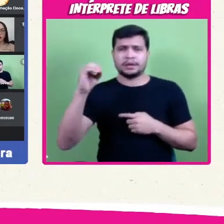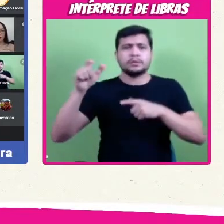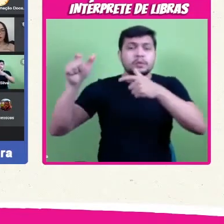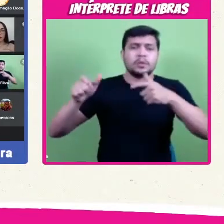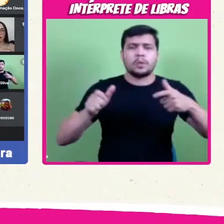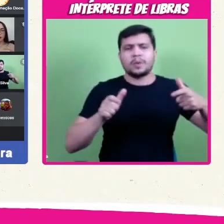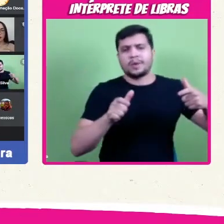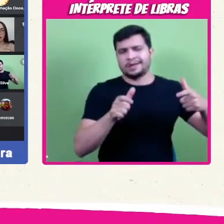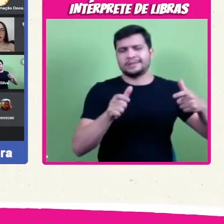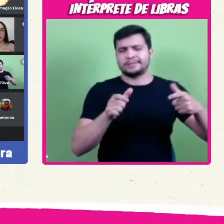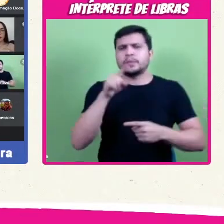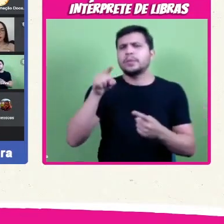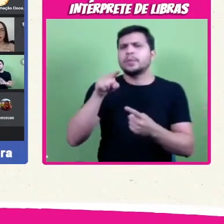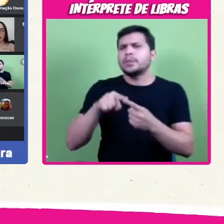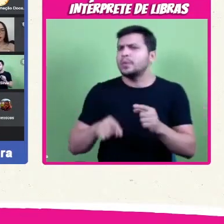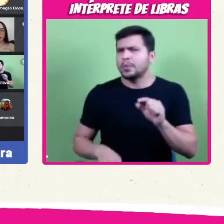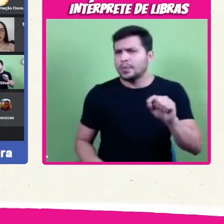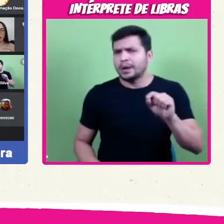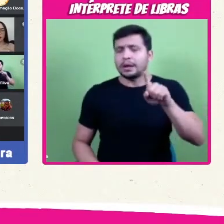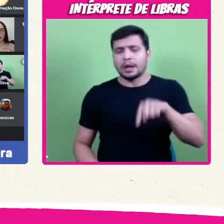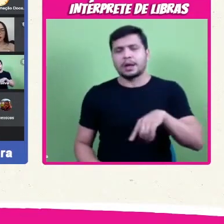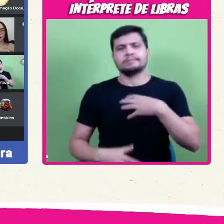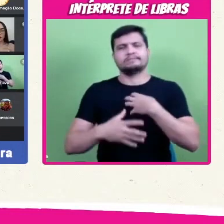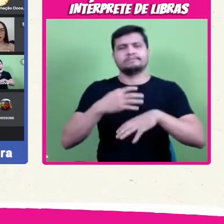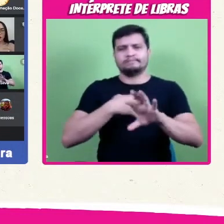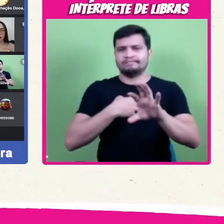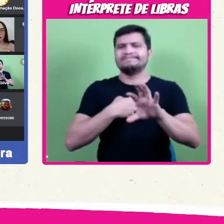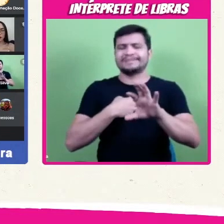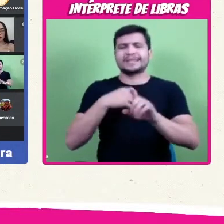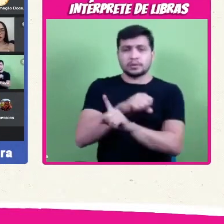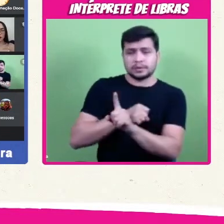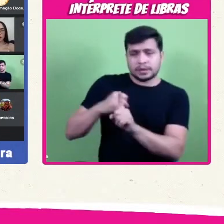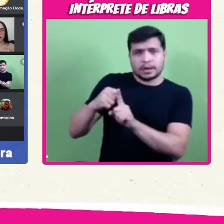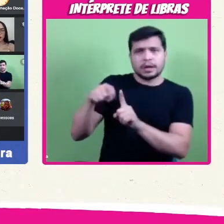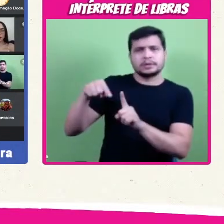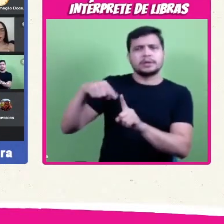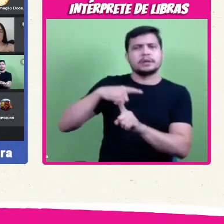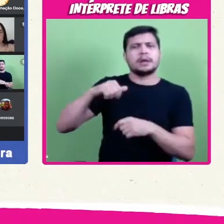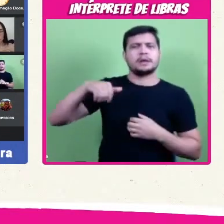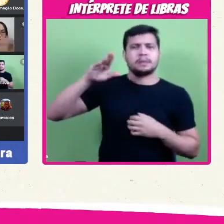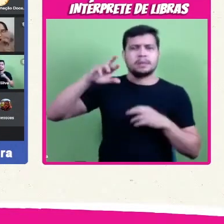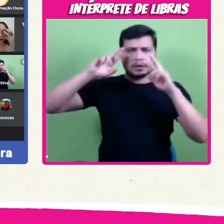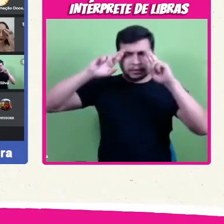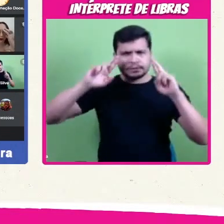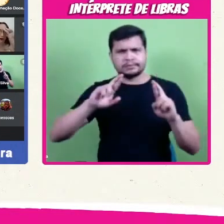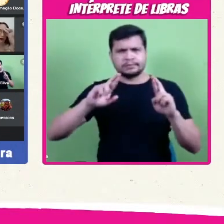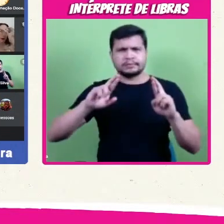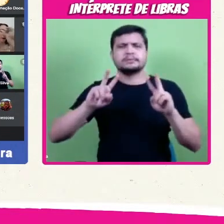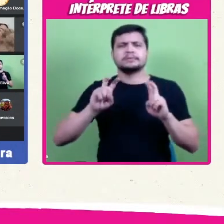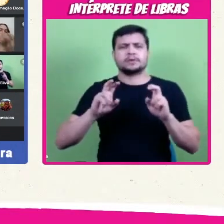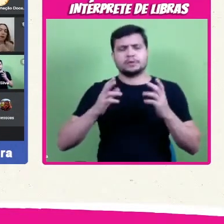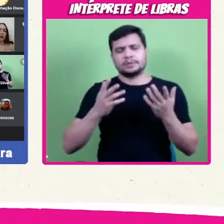sensibilizar a sociedade para o respeito à diversidade sexual e de gênero, né? Difundindo esse debate sobre uma